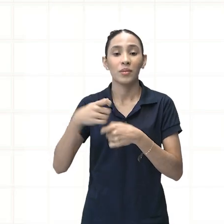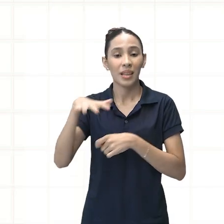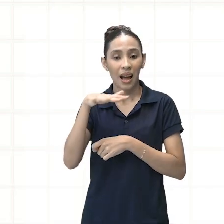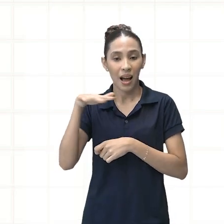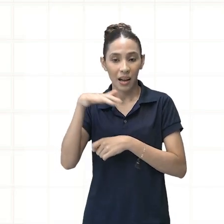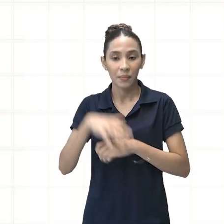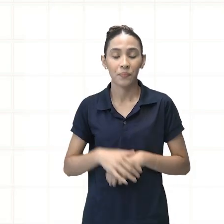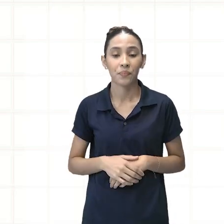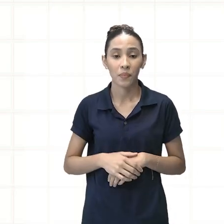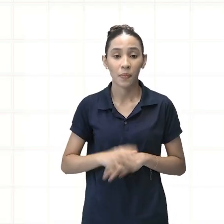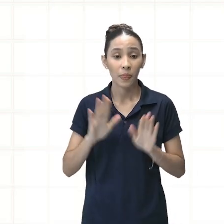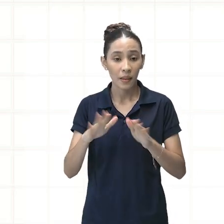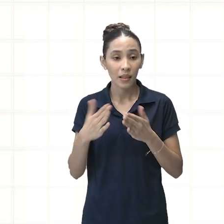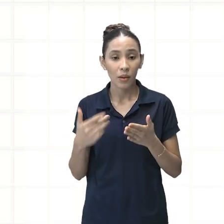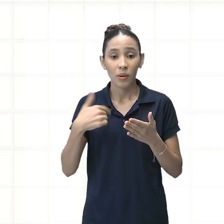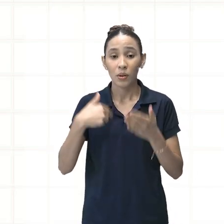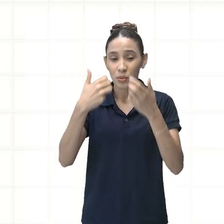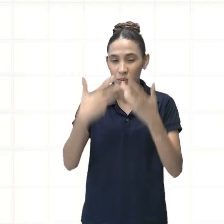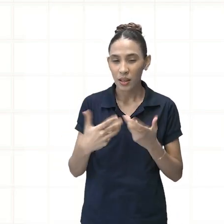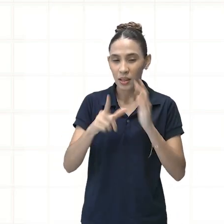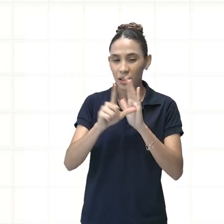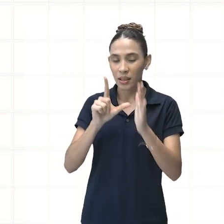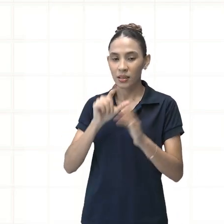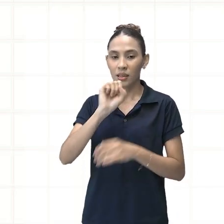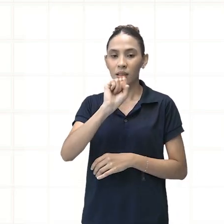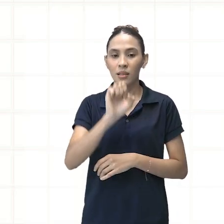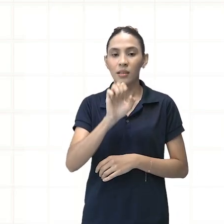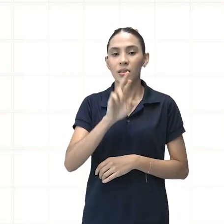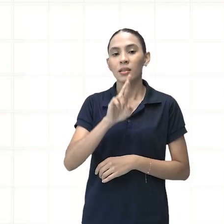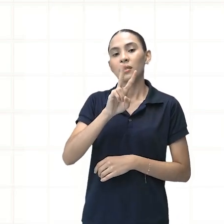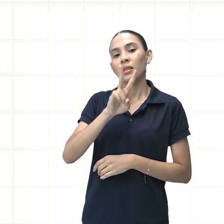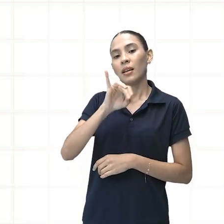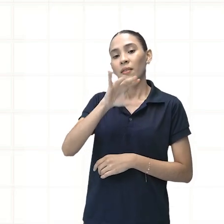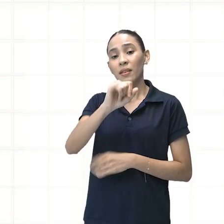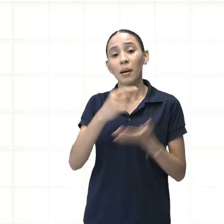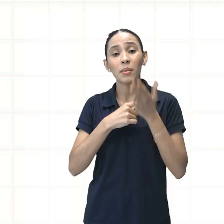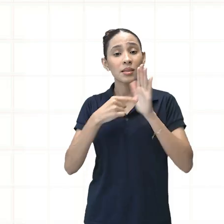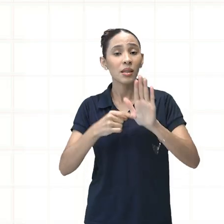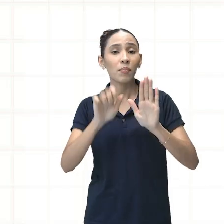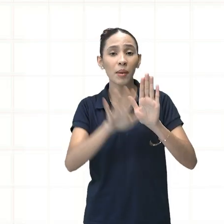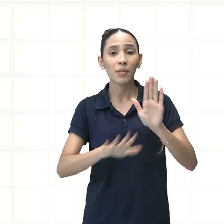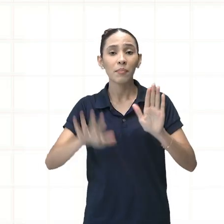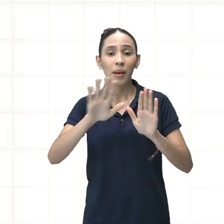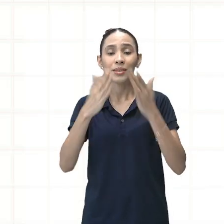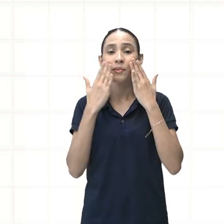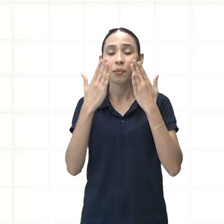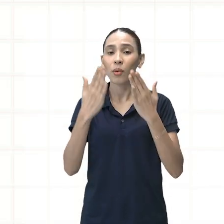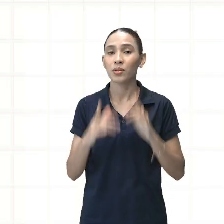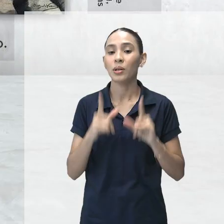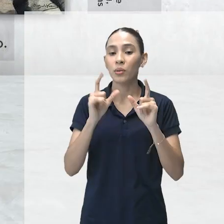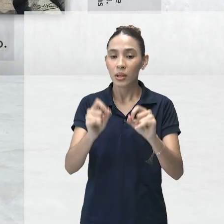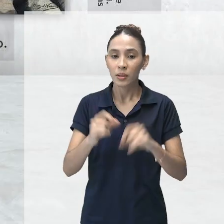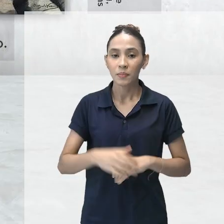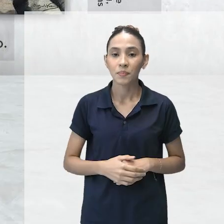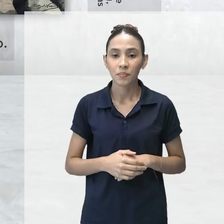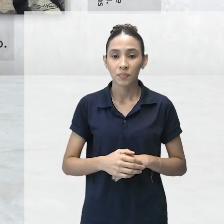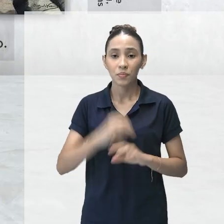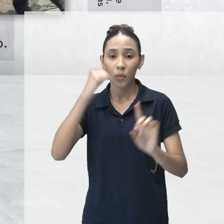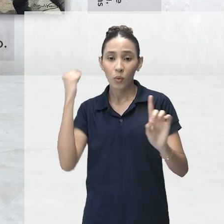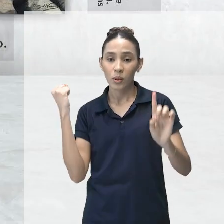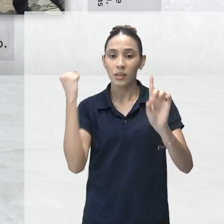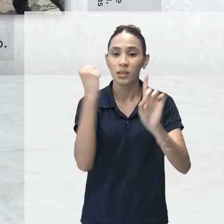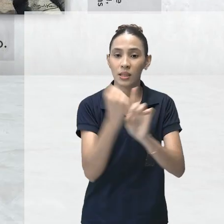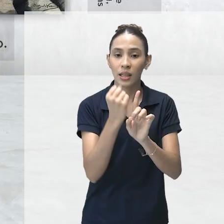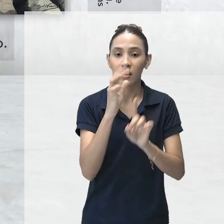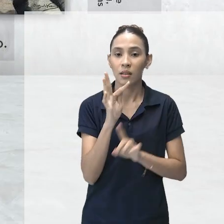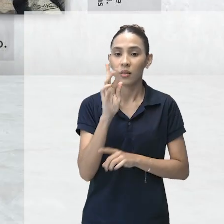região. Então, como eu falei aqui para vocês da Sérvia, nós trouxemos aqui uma imagem que demonstra justamente o assassinato